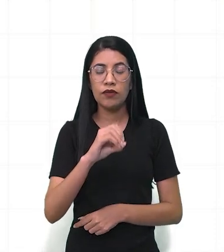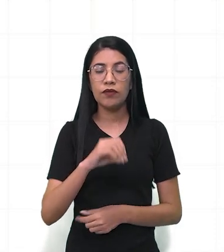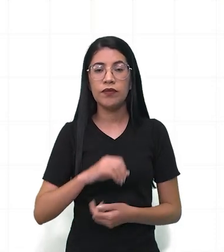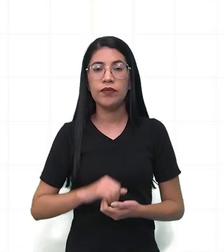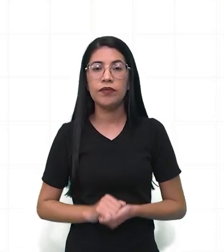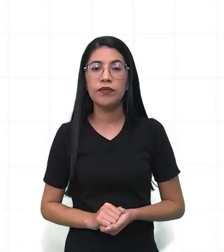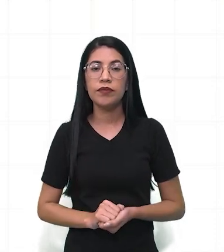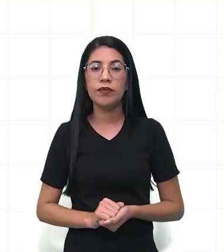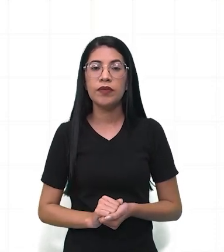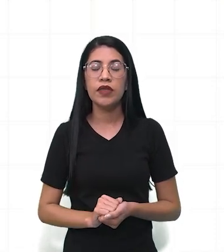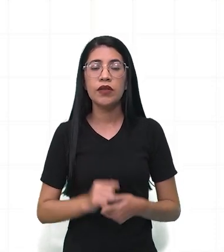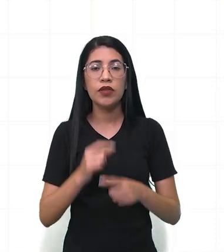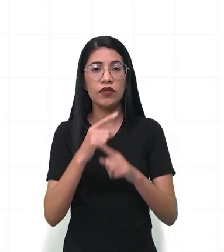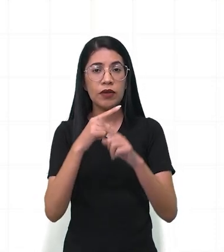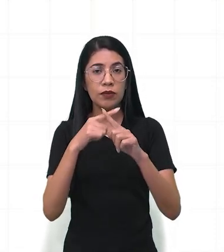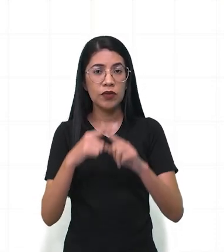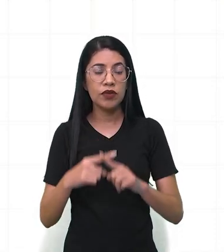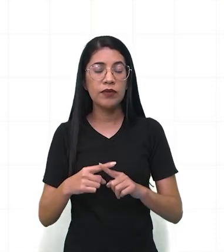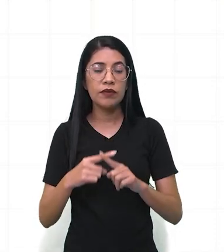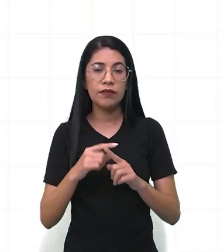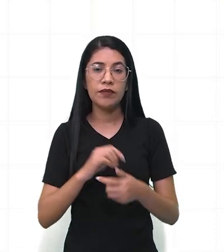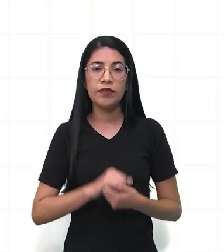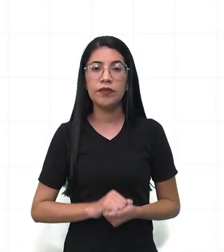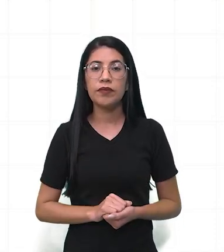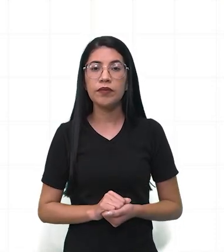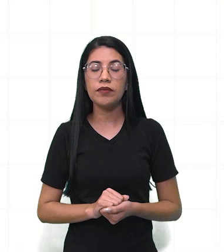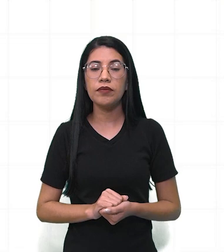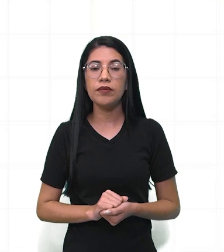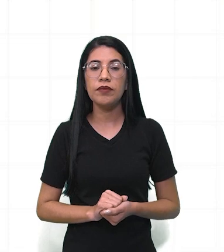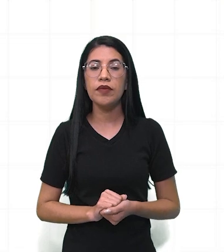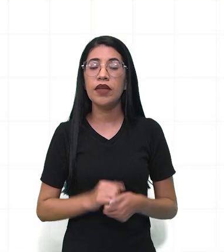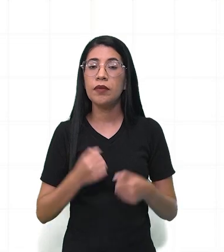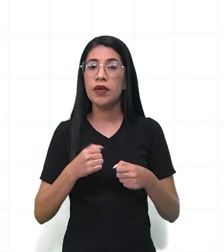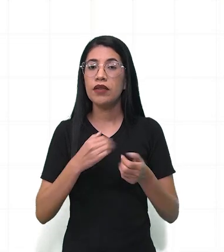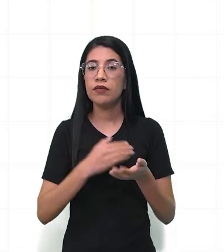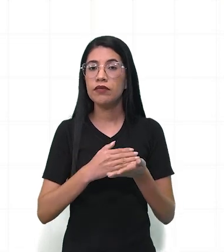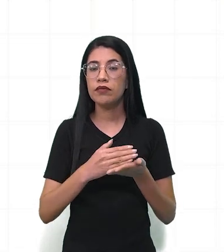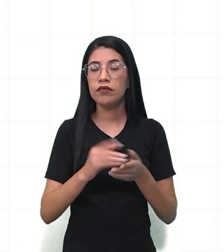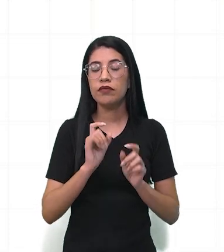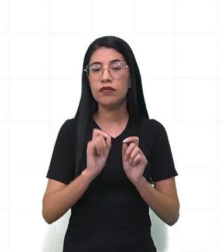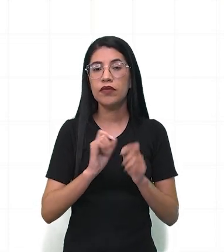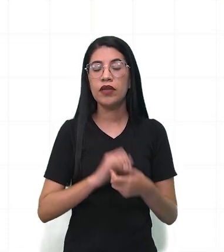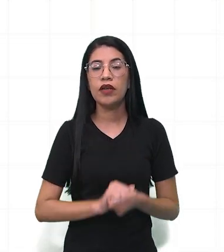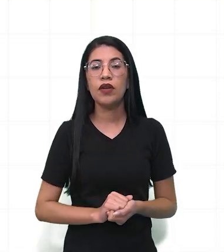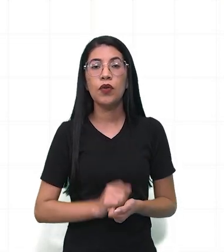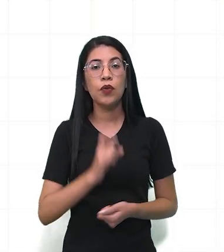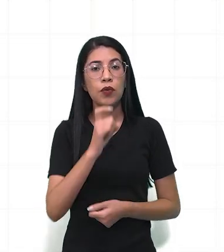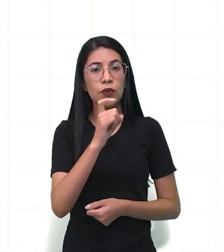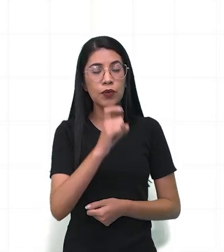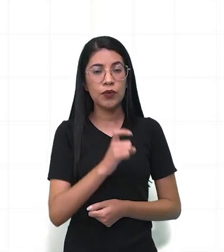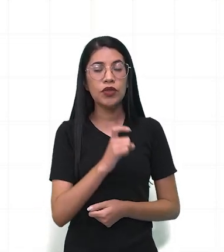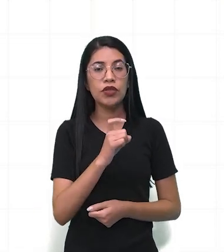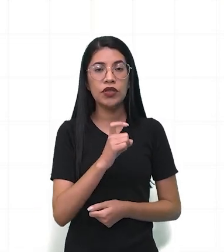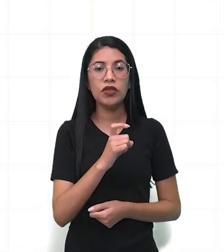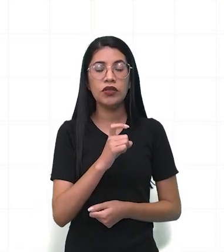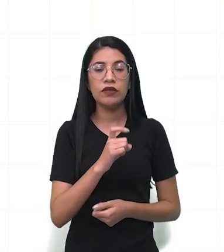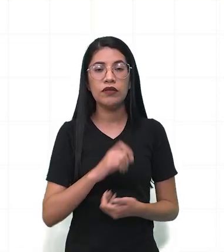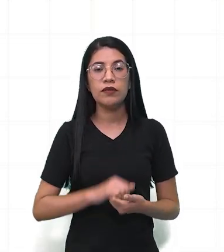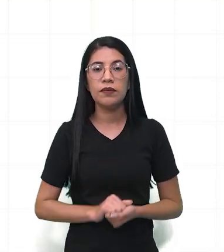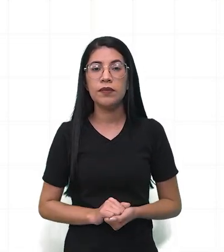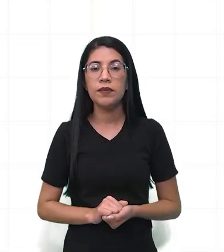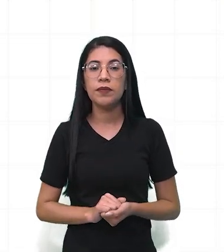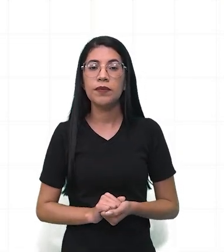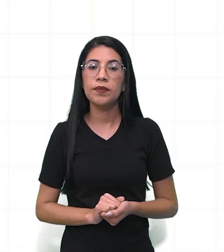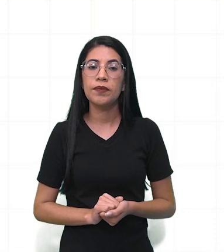multiplicação cruzada. Lembrando de sempre começar aqui com o valor da variável. Então a gente vai começar com o X, ó, por isso que tá